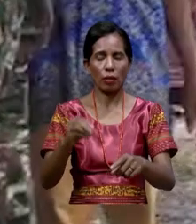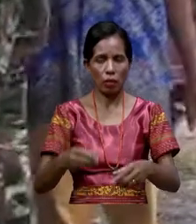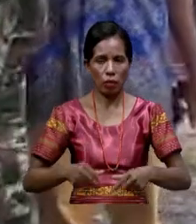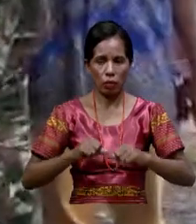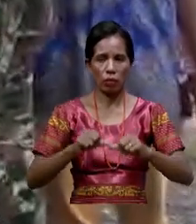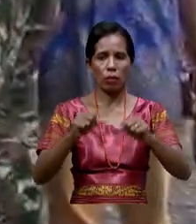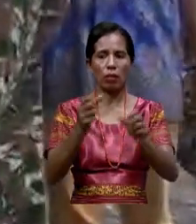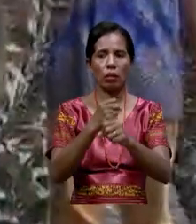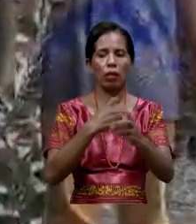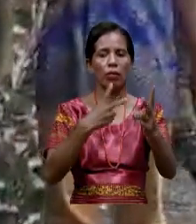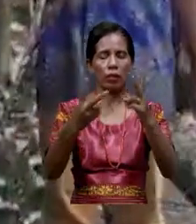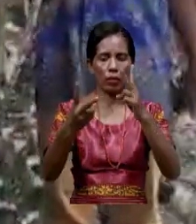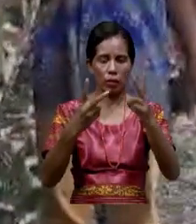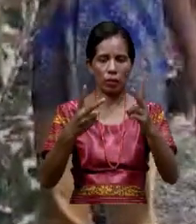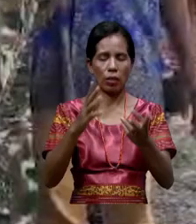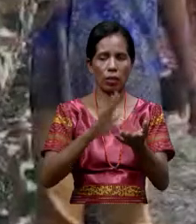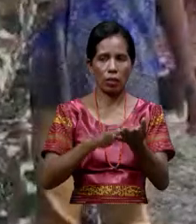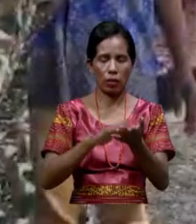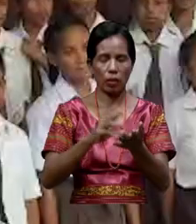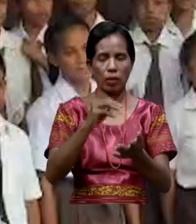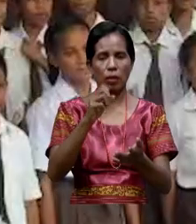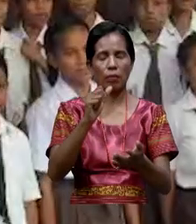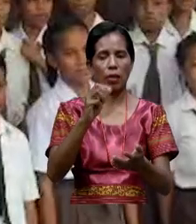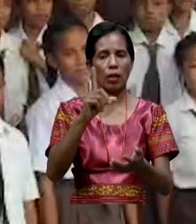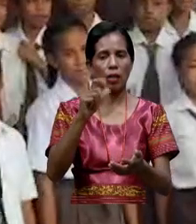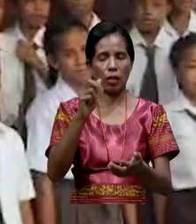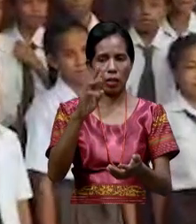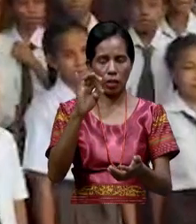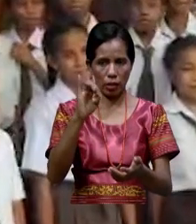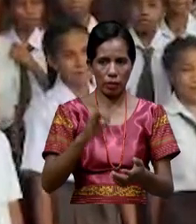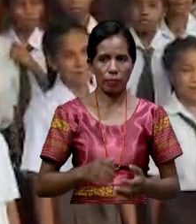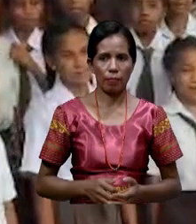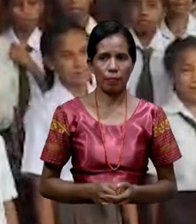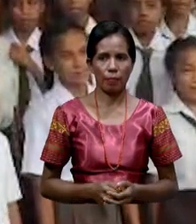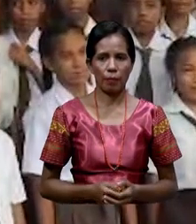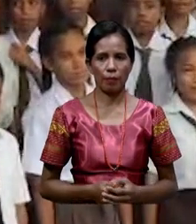continua a visita para o ensino básico central, Samalari. Feliciano Venâncio Belo, Ziemen.